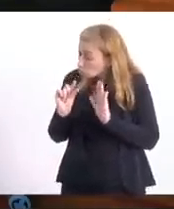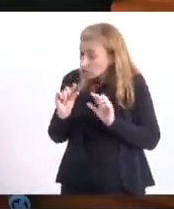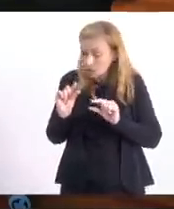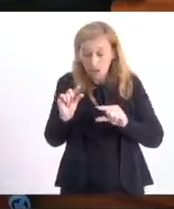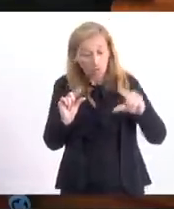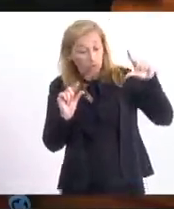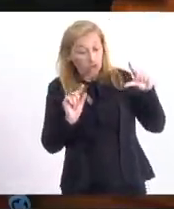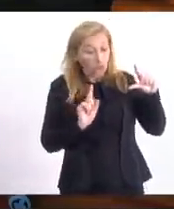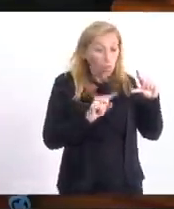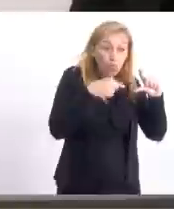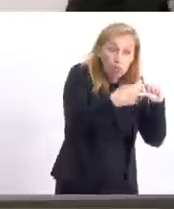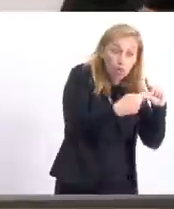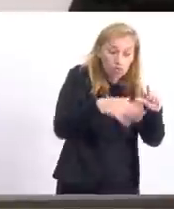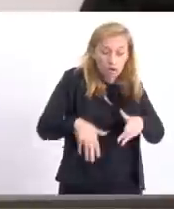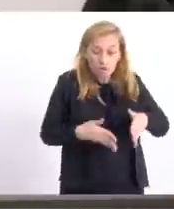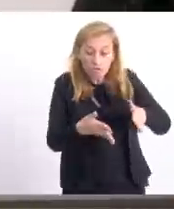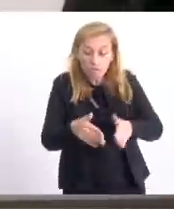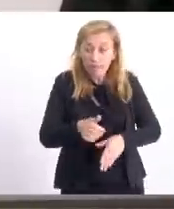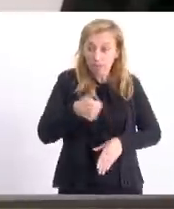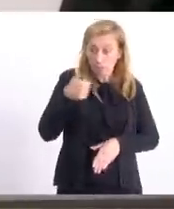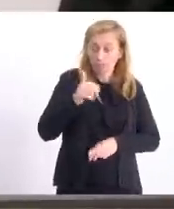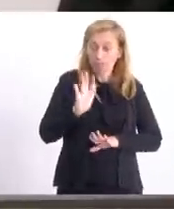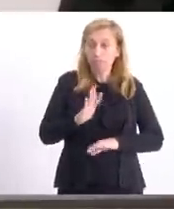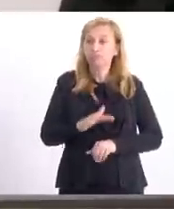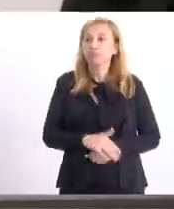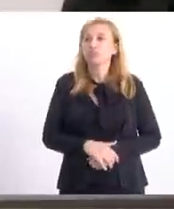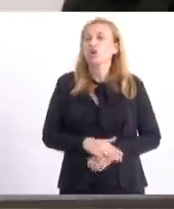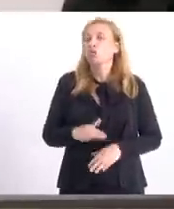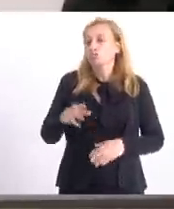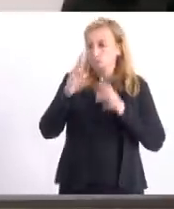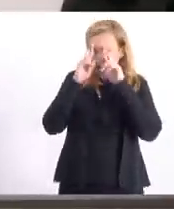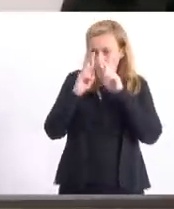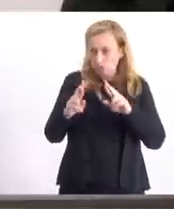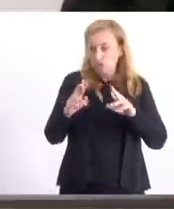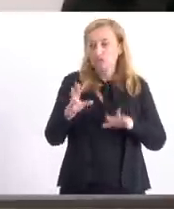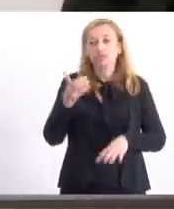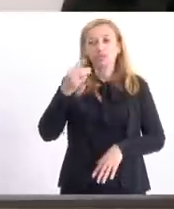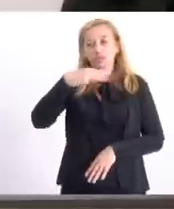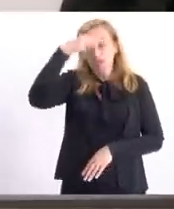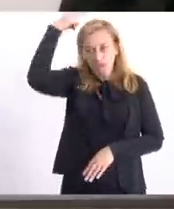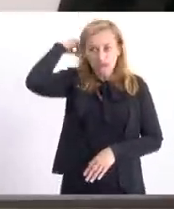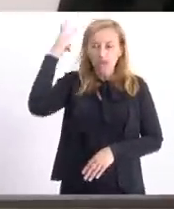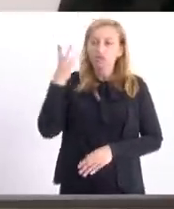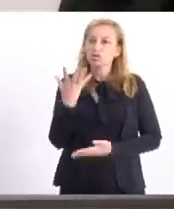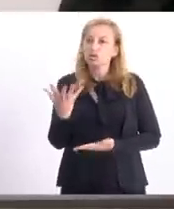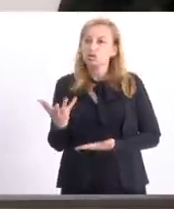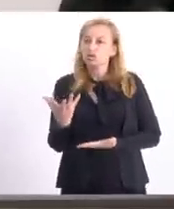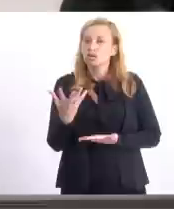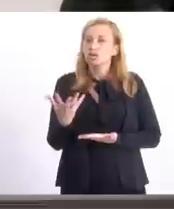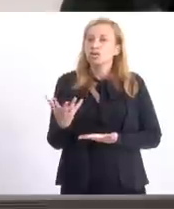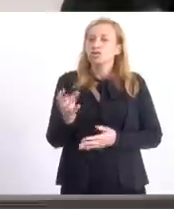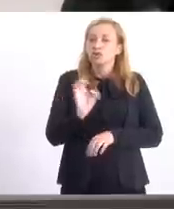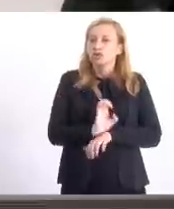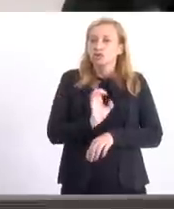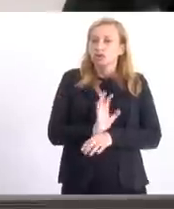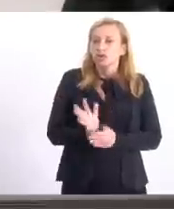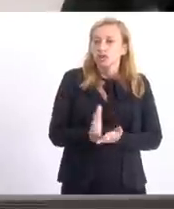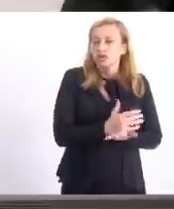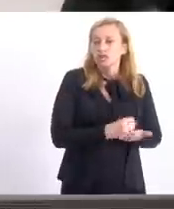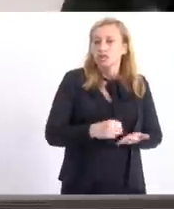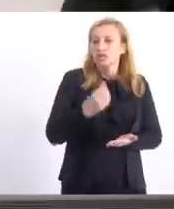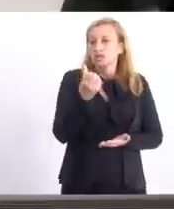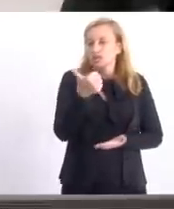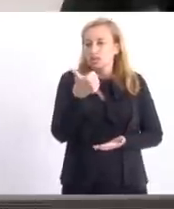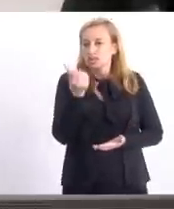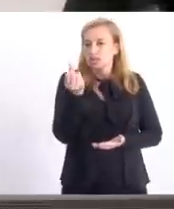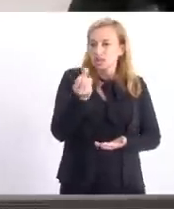outra. Vamos tentar o caminho do meio. Com todo respeito, Márcio, o Estado arrecadou mais de 16 bilhões de reais de janeiro